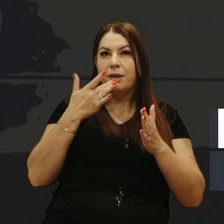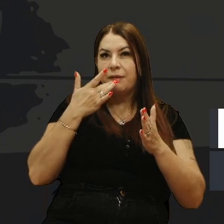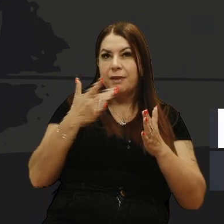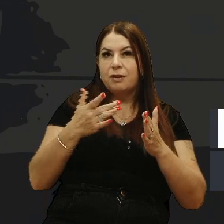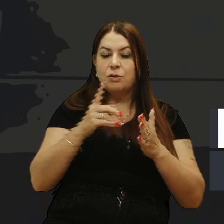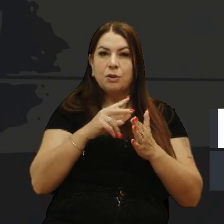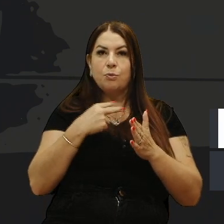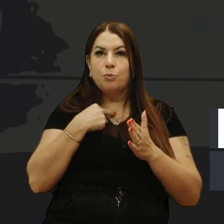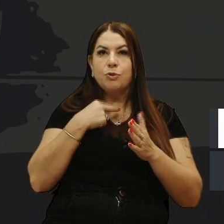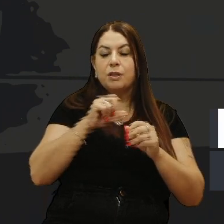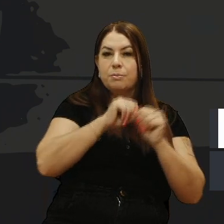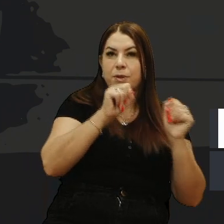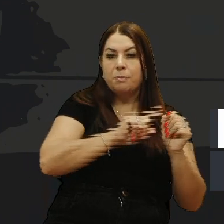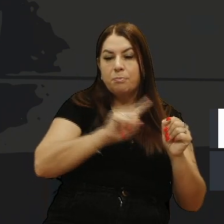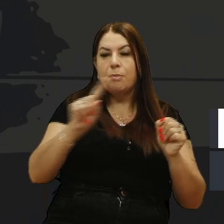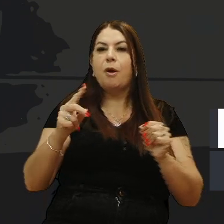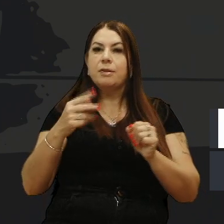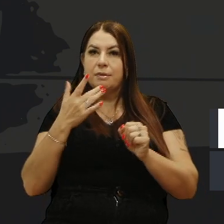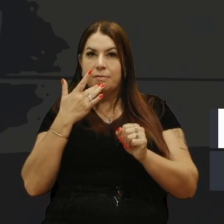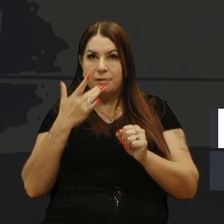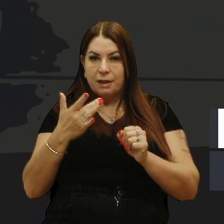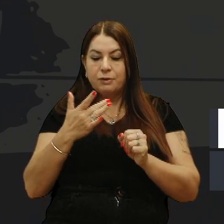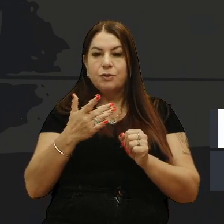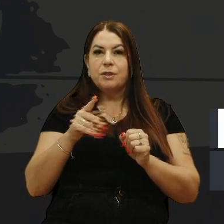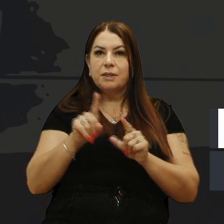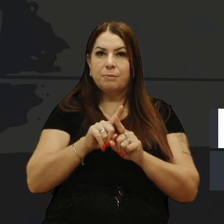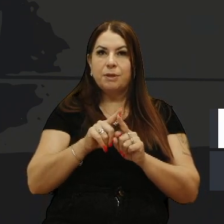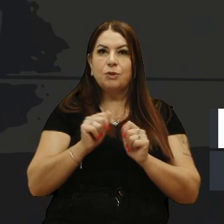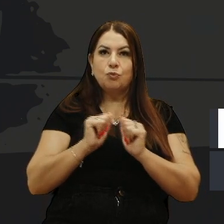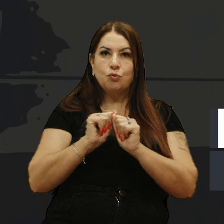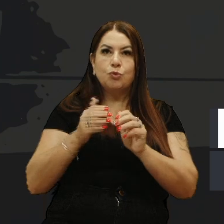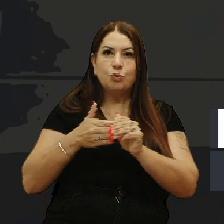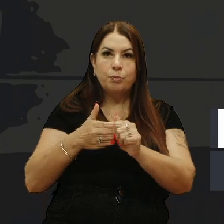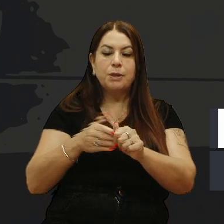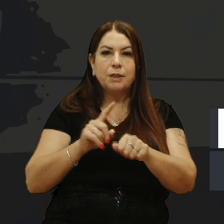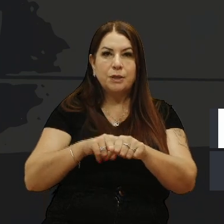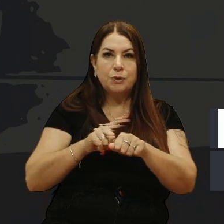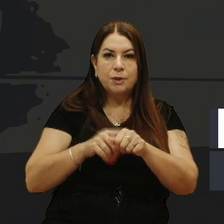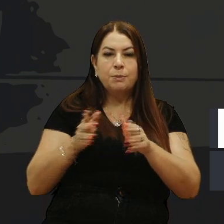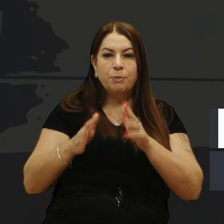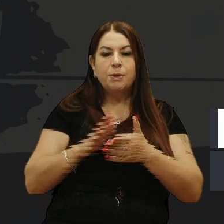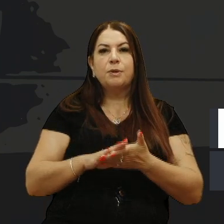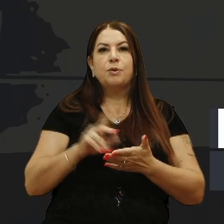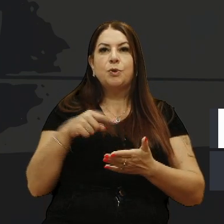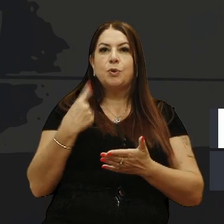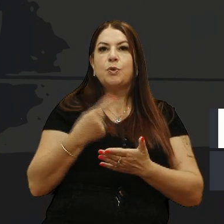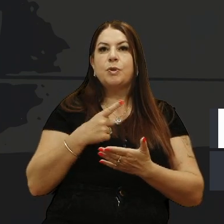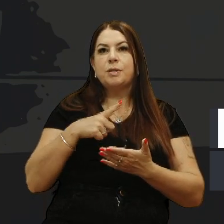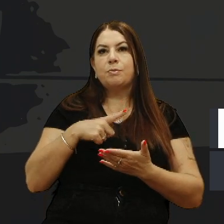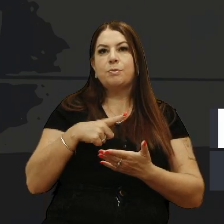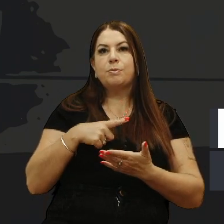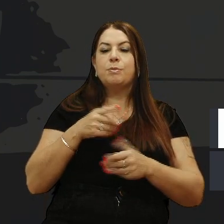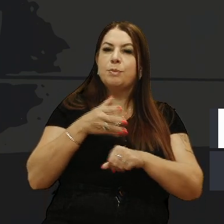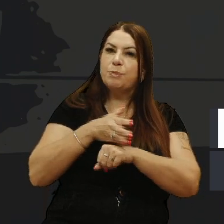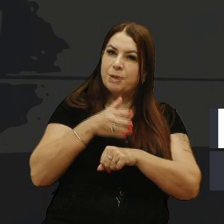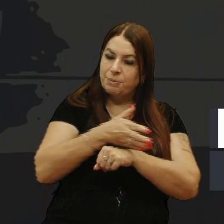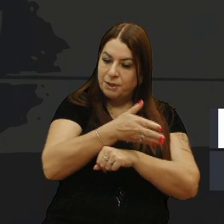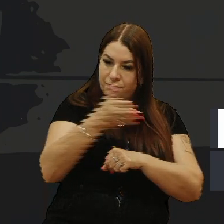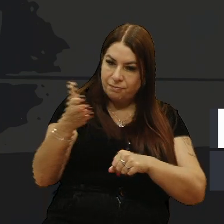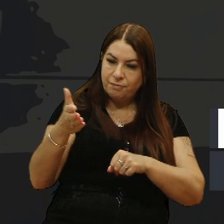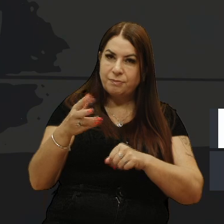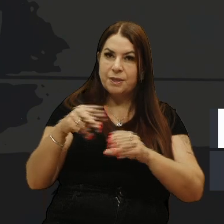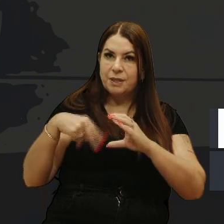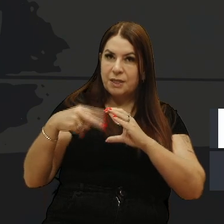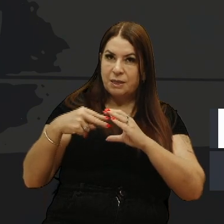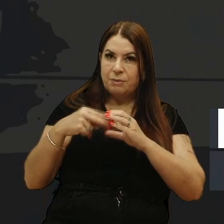quem não puder ir pela manhã, pode ir no período da tarde e estar acompanhando esse momento. Nós contamos com a participação do